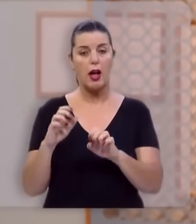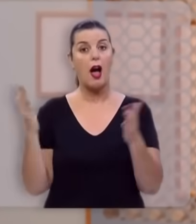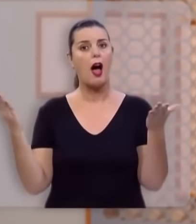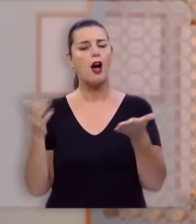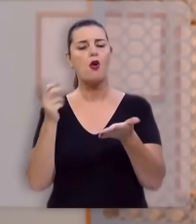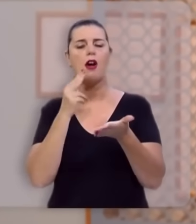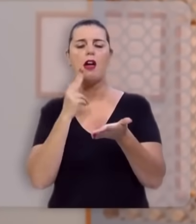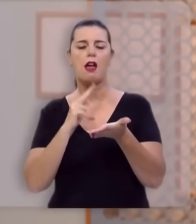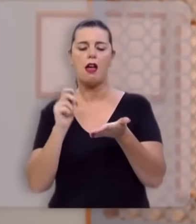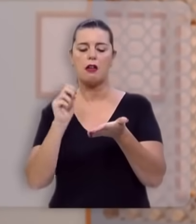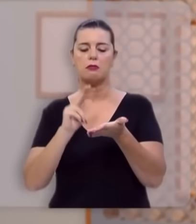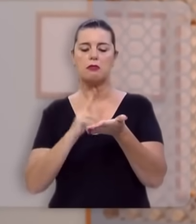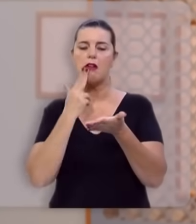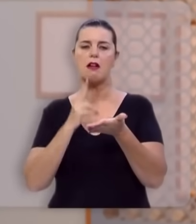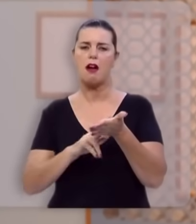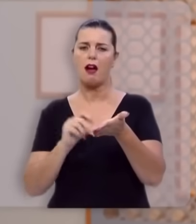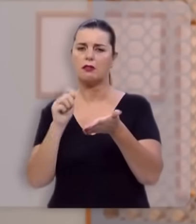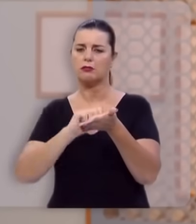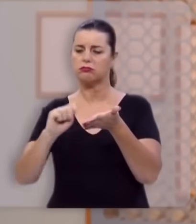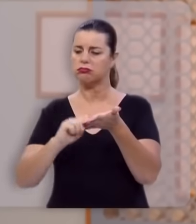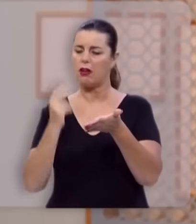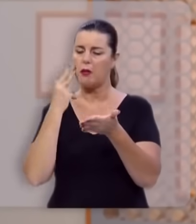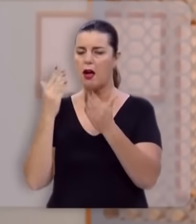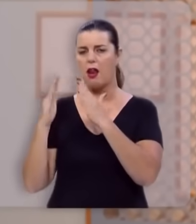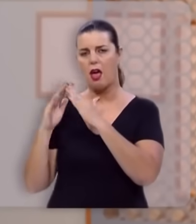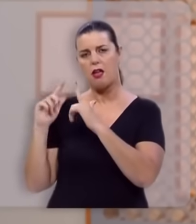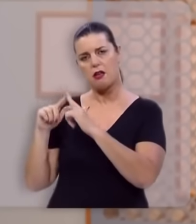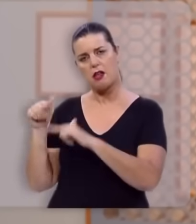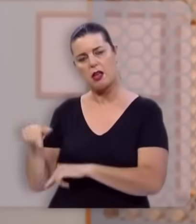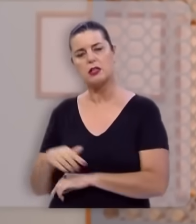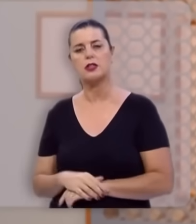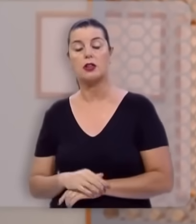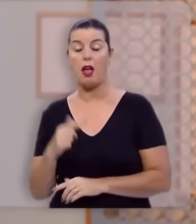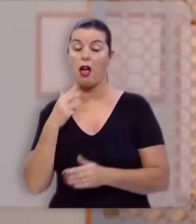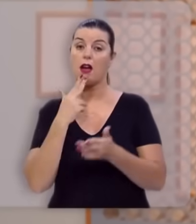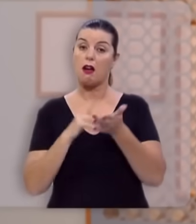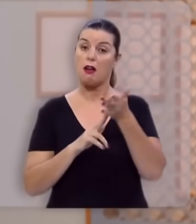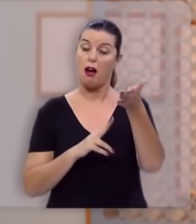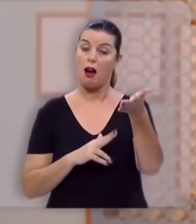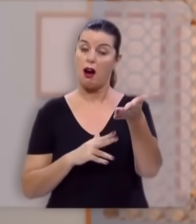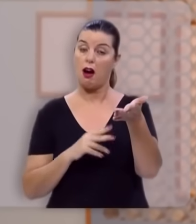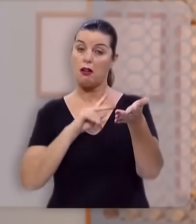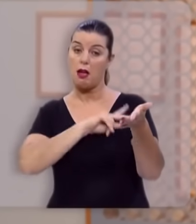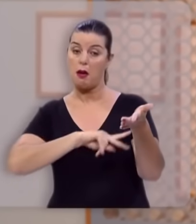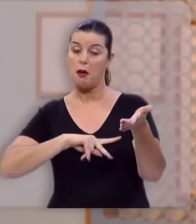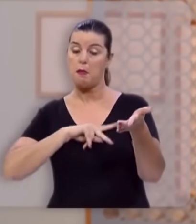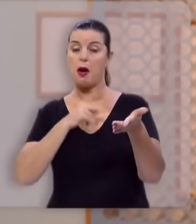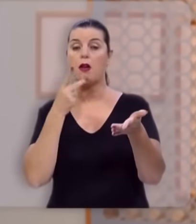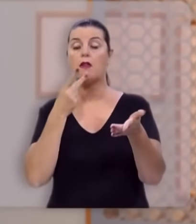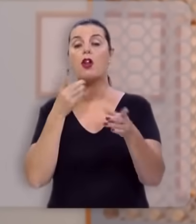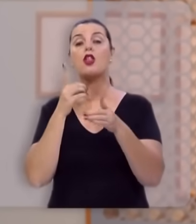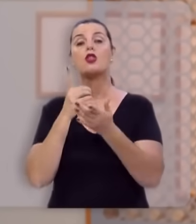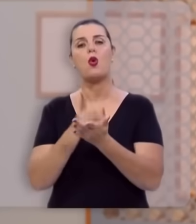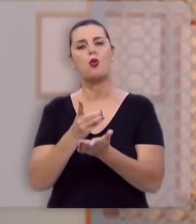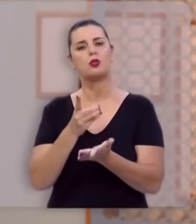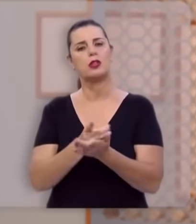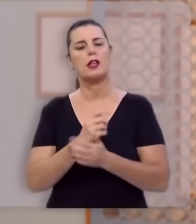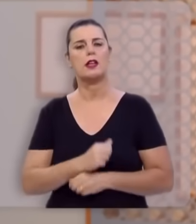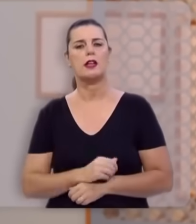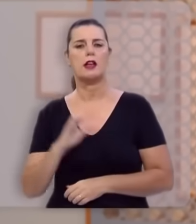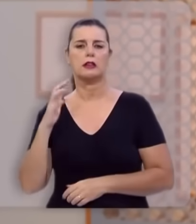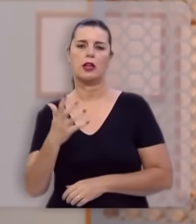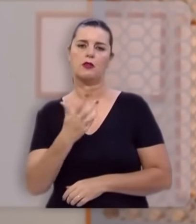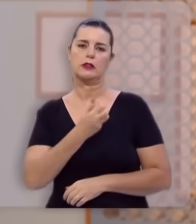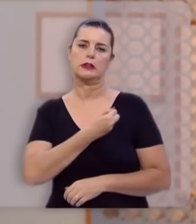escreve esta carta àquela igreja. E nesta carta, Paulo trata da doutrina da